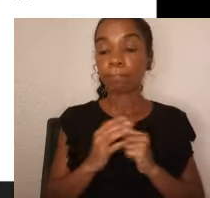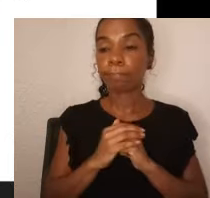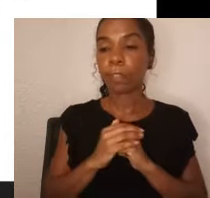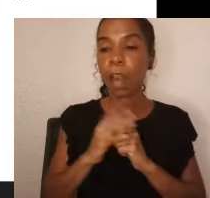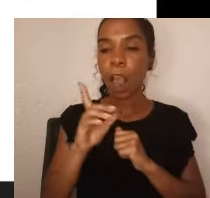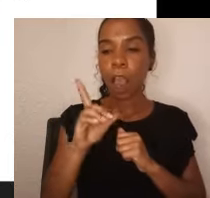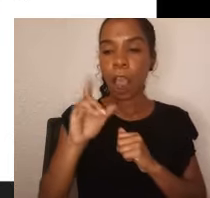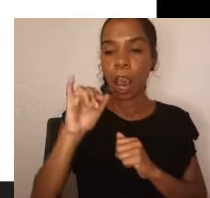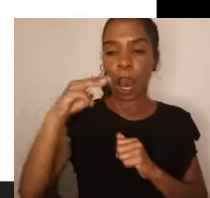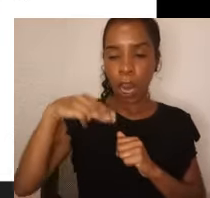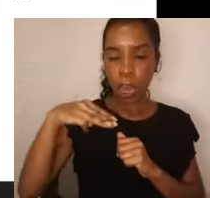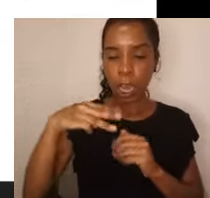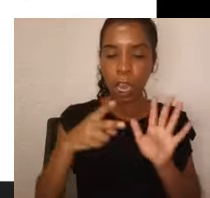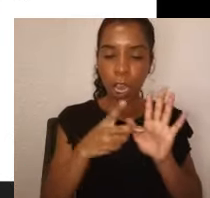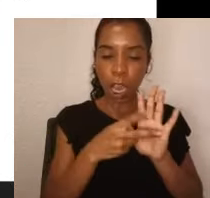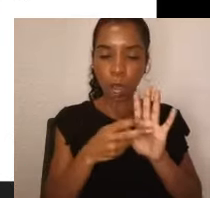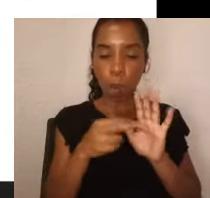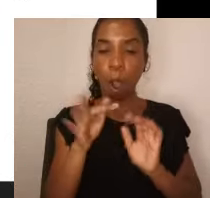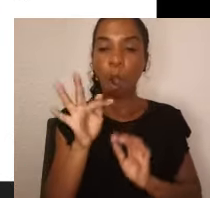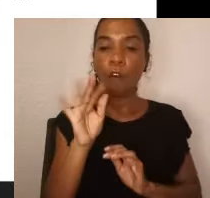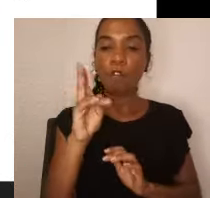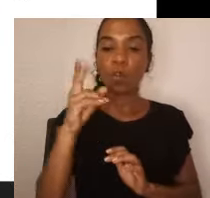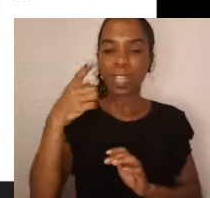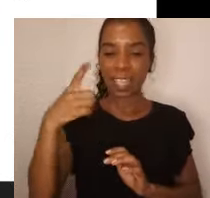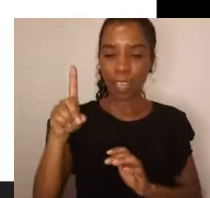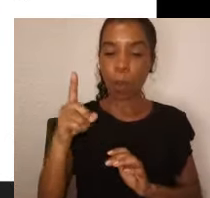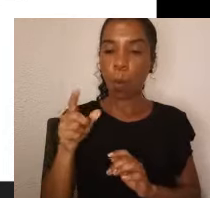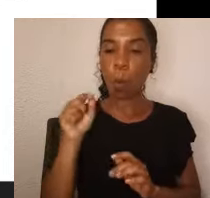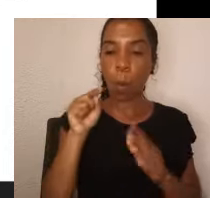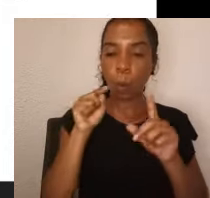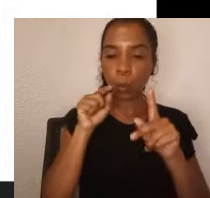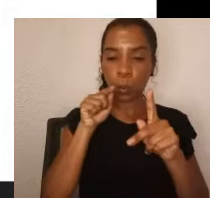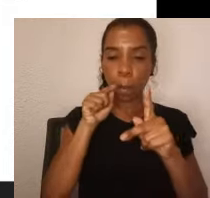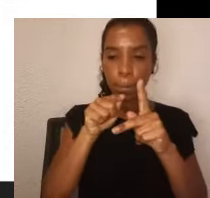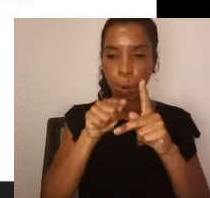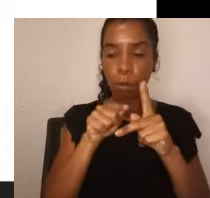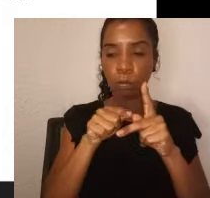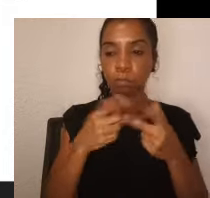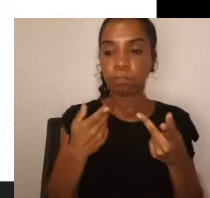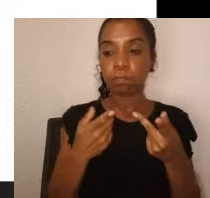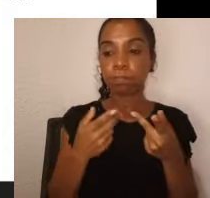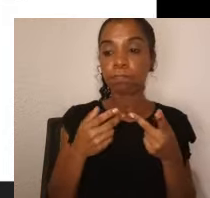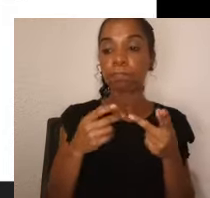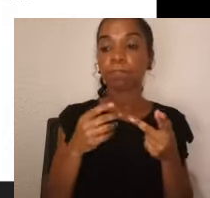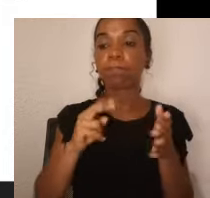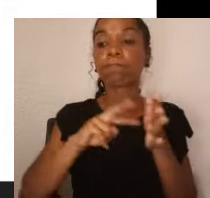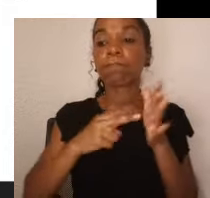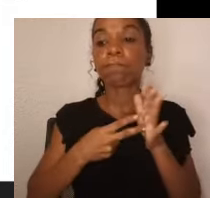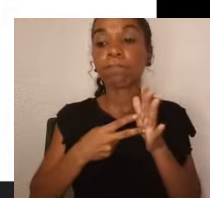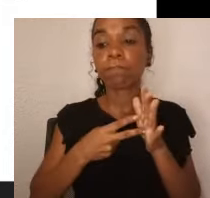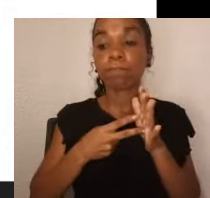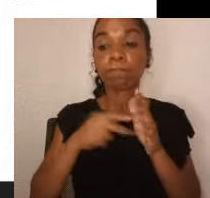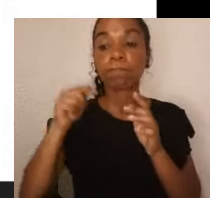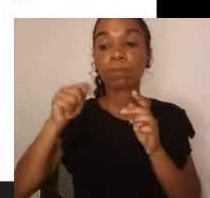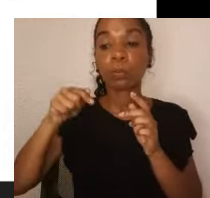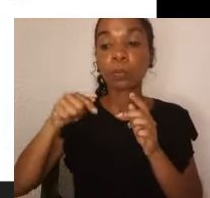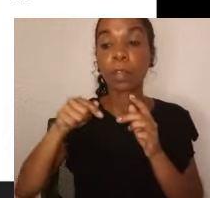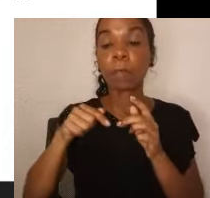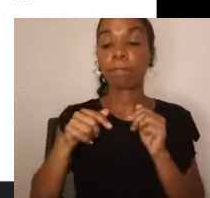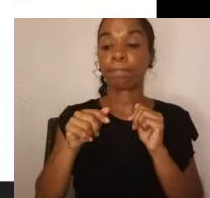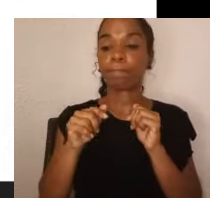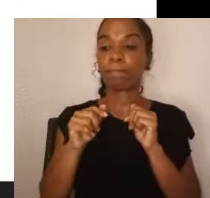ponto, né, a gente vai dizer que a f, né, a função, é